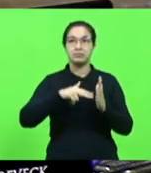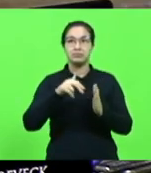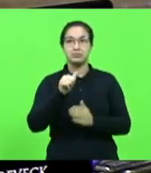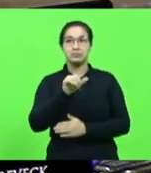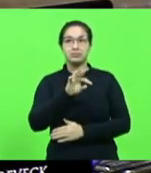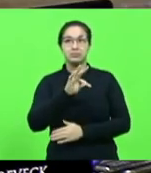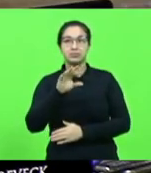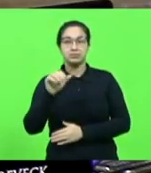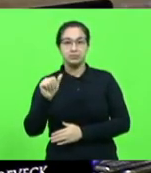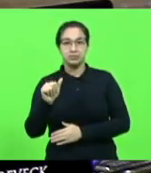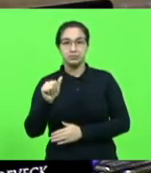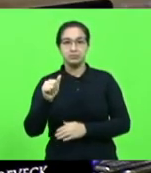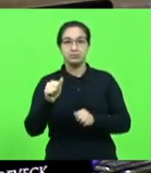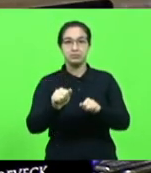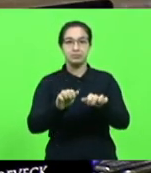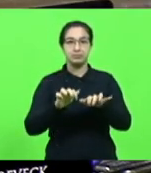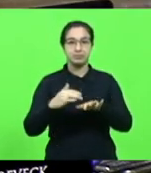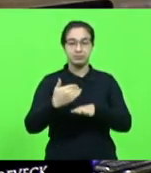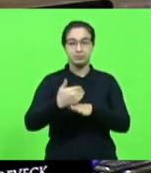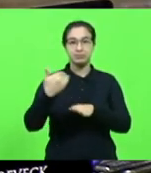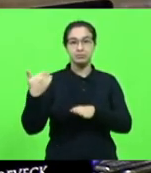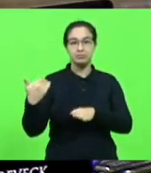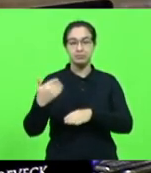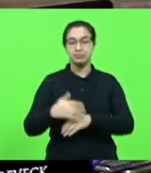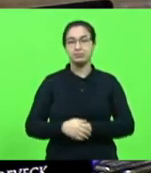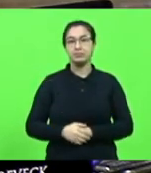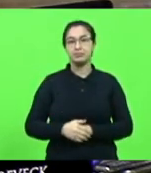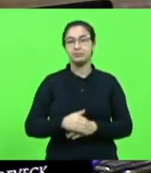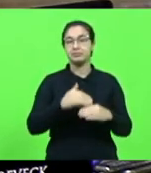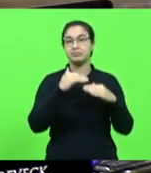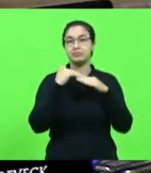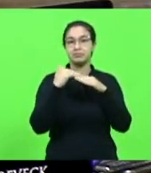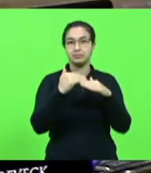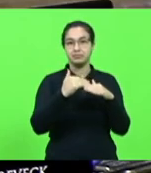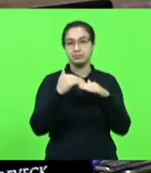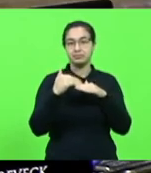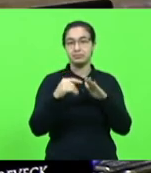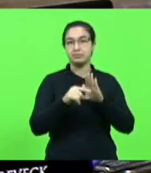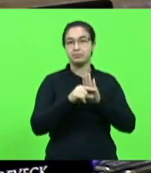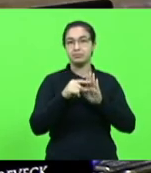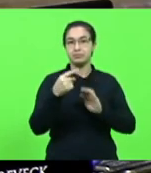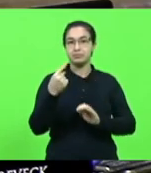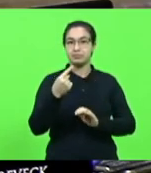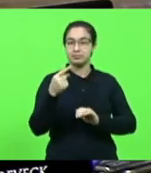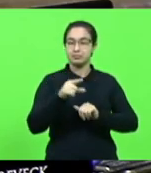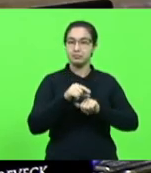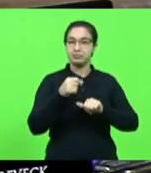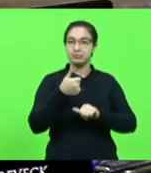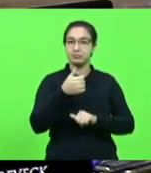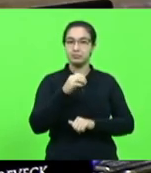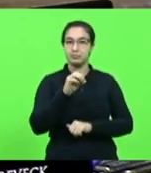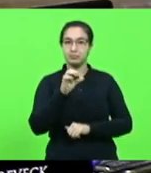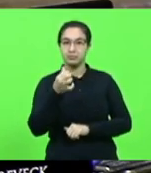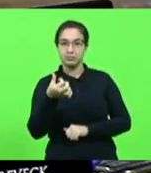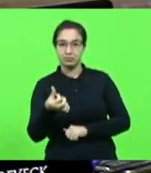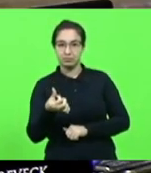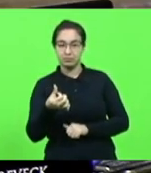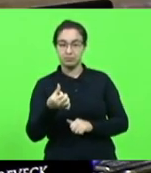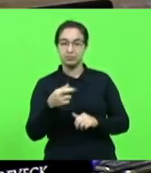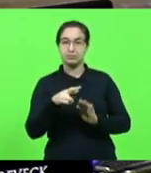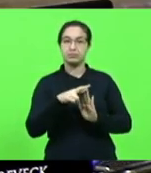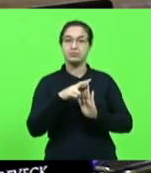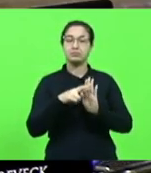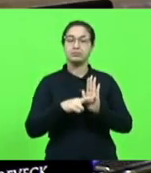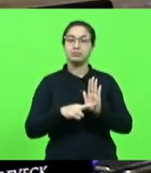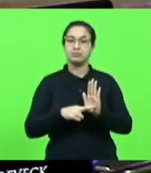sessão anterior, que, em consonância com o parágrafo 1º do artigo 106 do Regimento Interno, o senhor